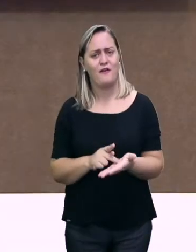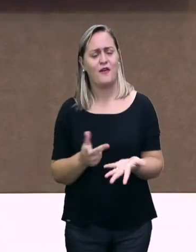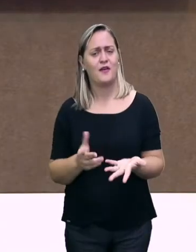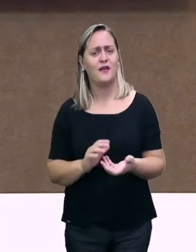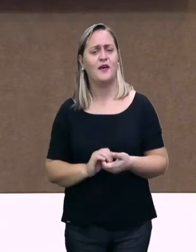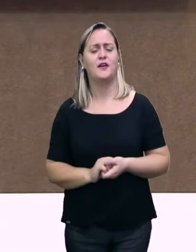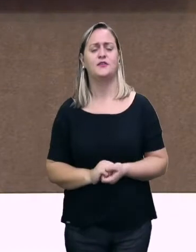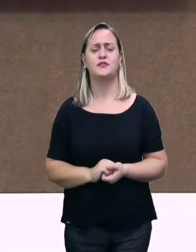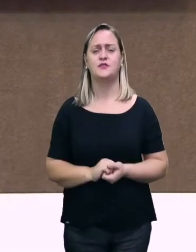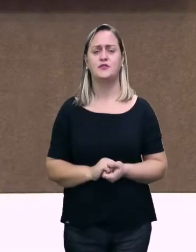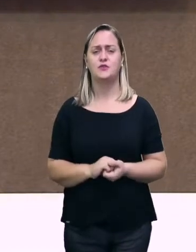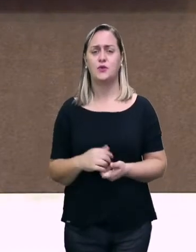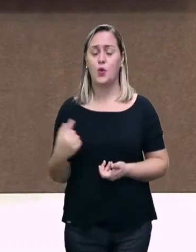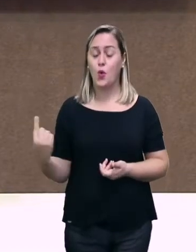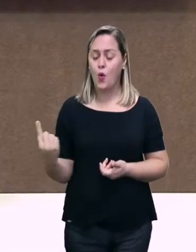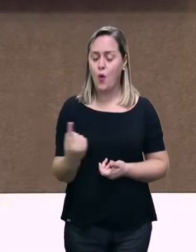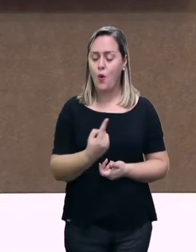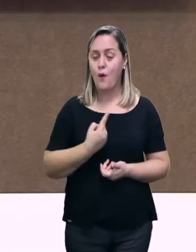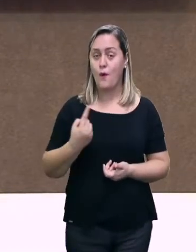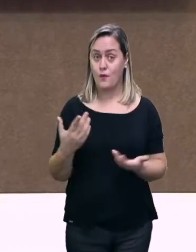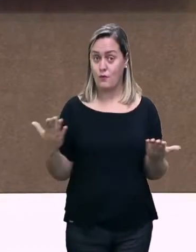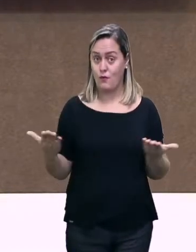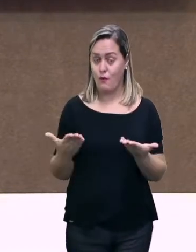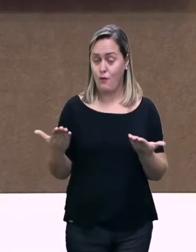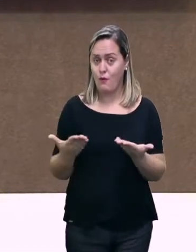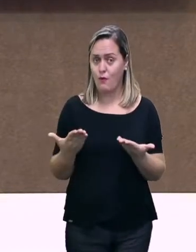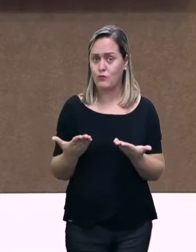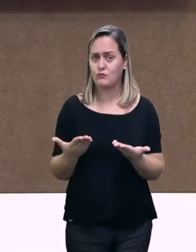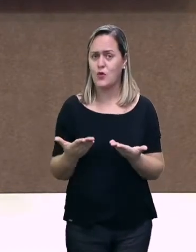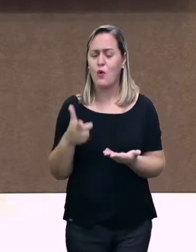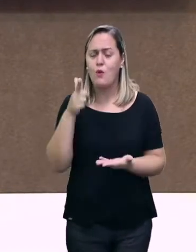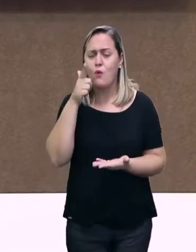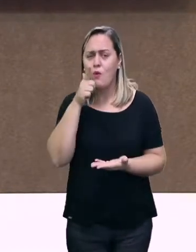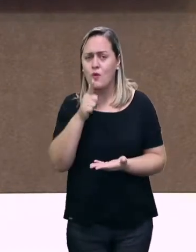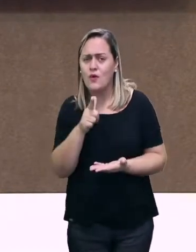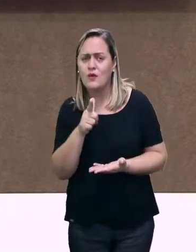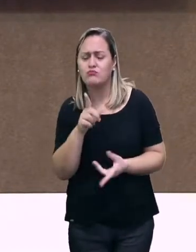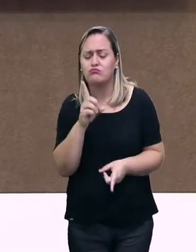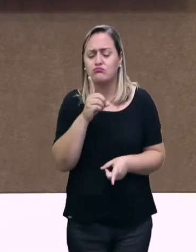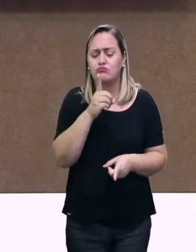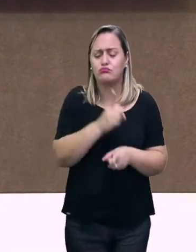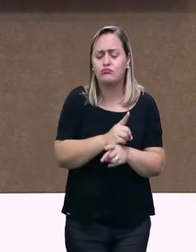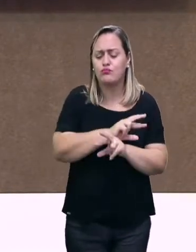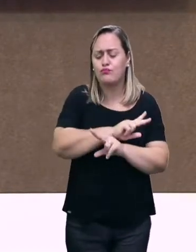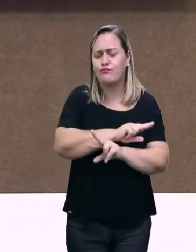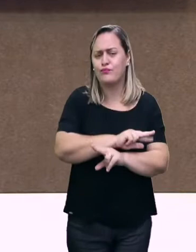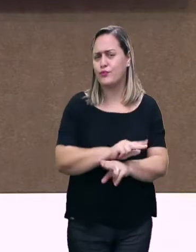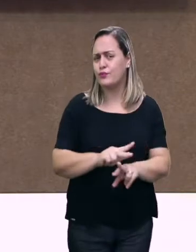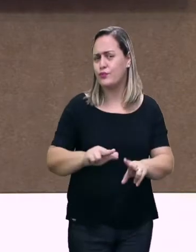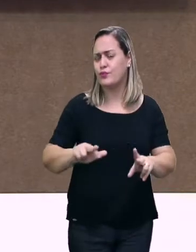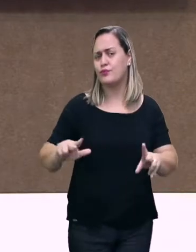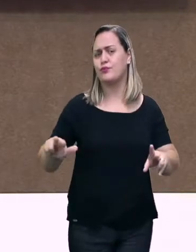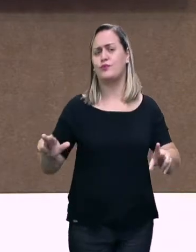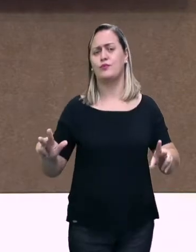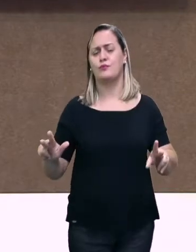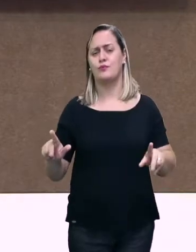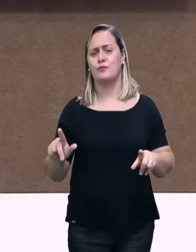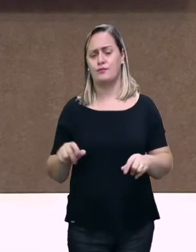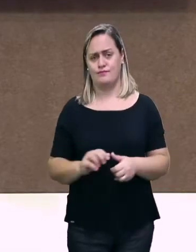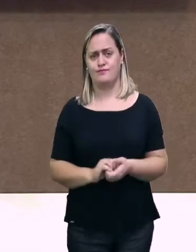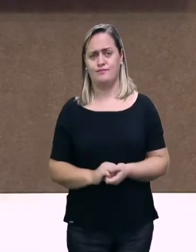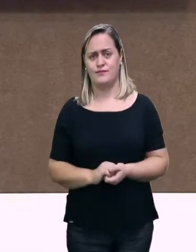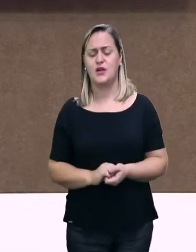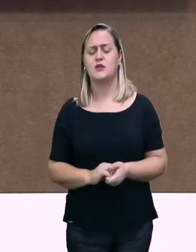consegue encontrar peteca confeccionada, ou seja, feita de vários materiais, né?